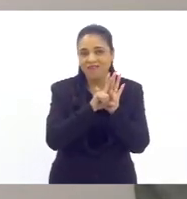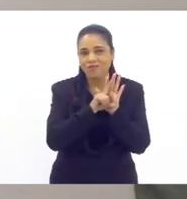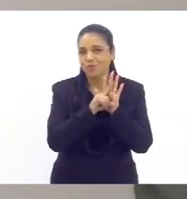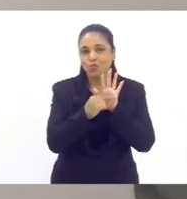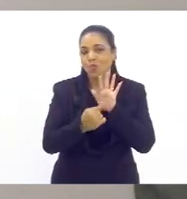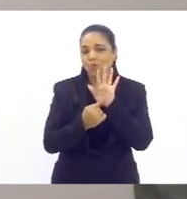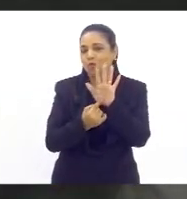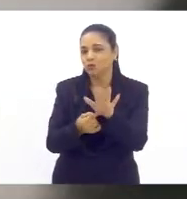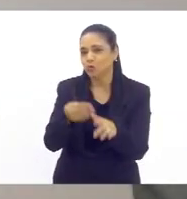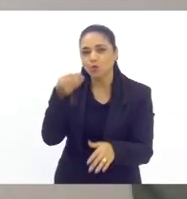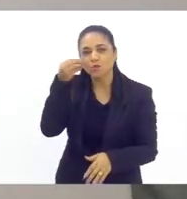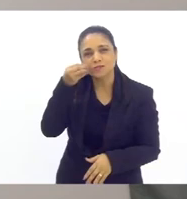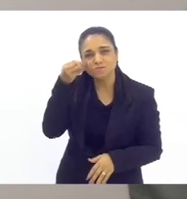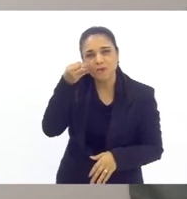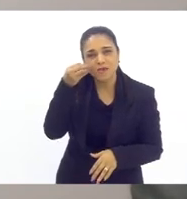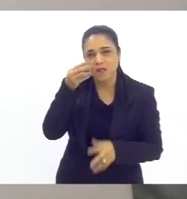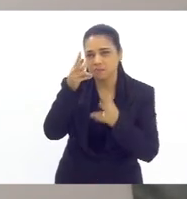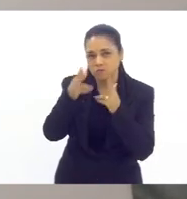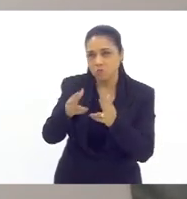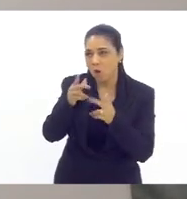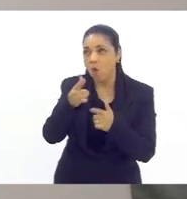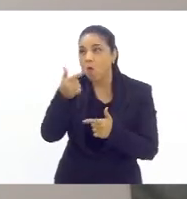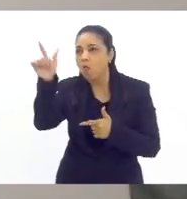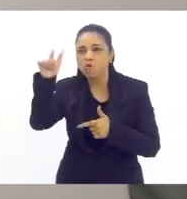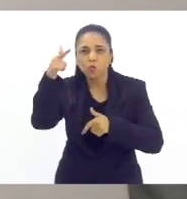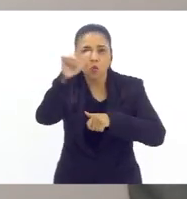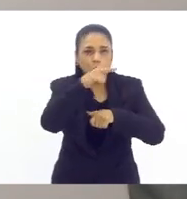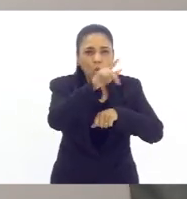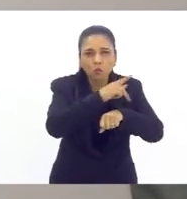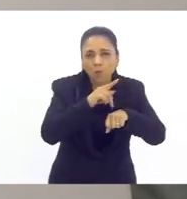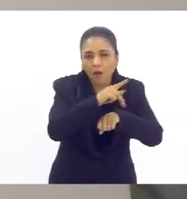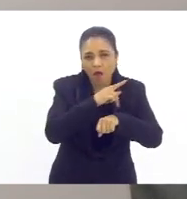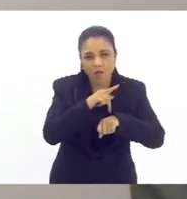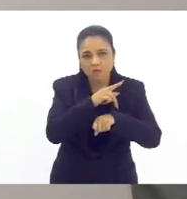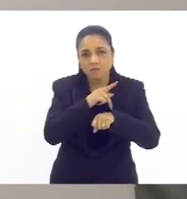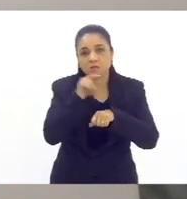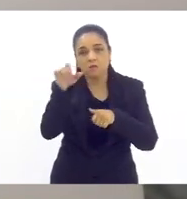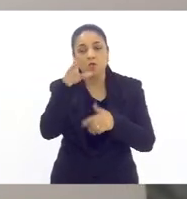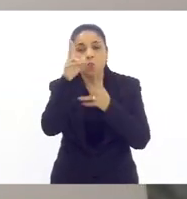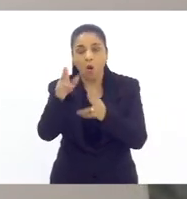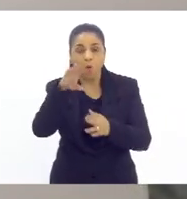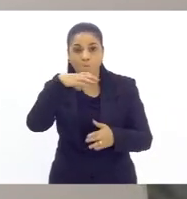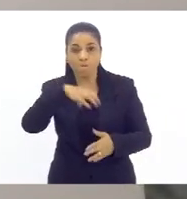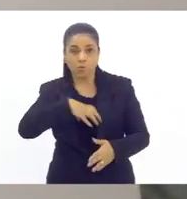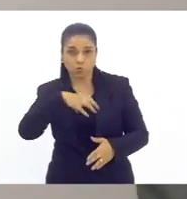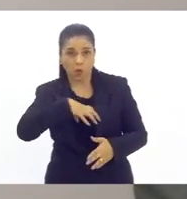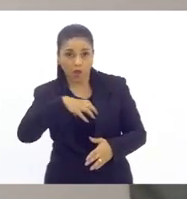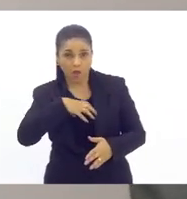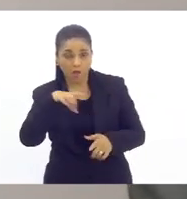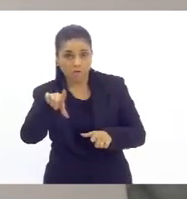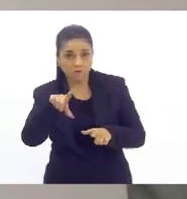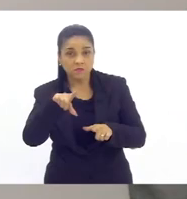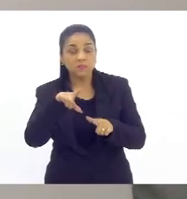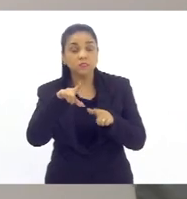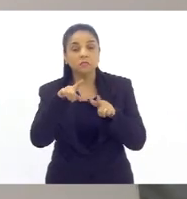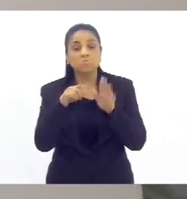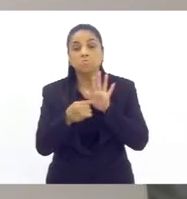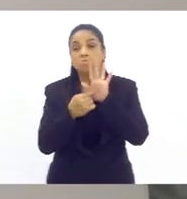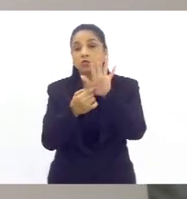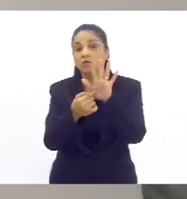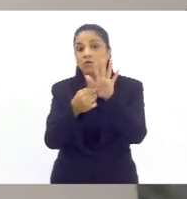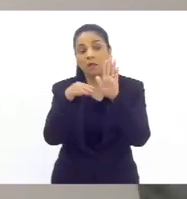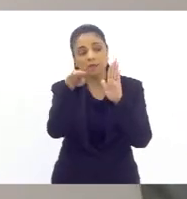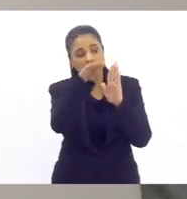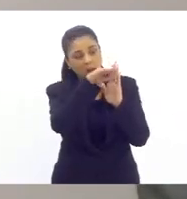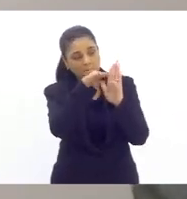experiências similares em outros países como em Portugal na qual se estabelecia para o bem ou pro mal tem problemas mas estabelecia uma tabela